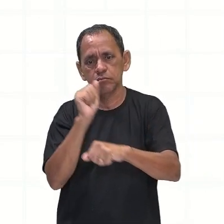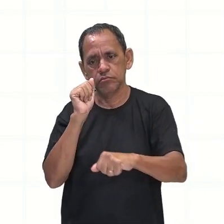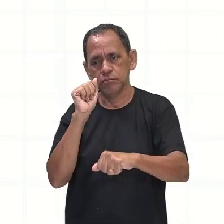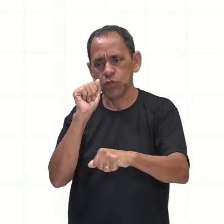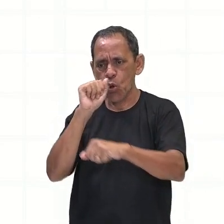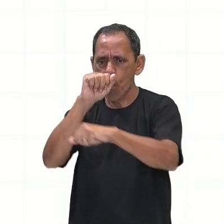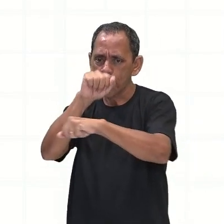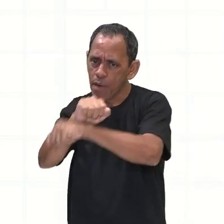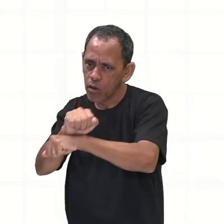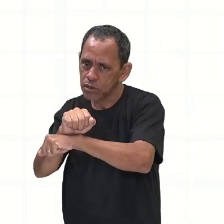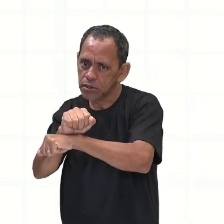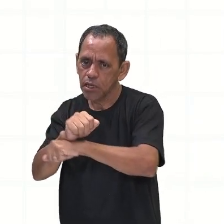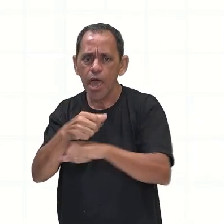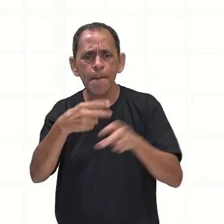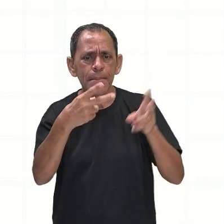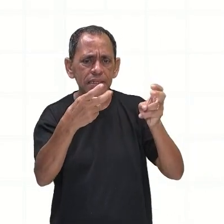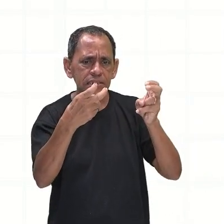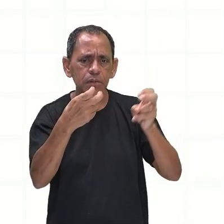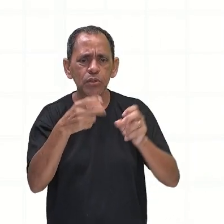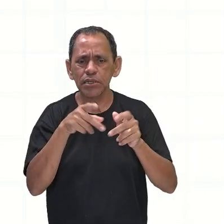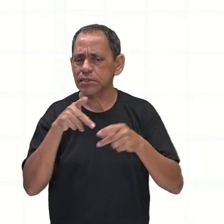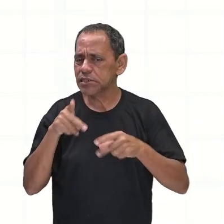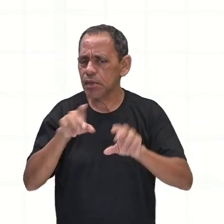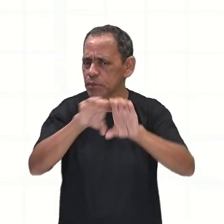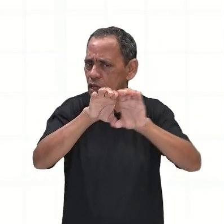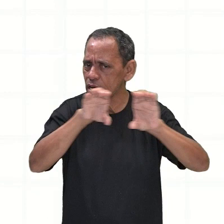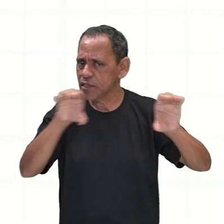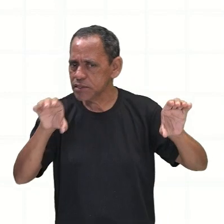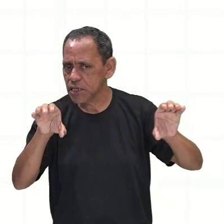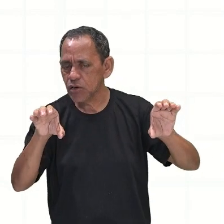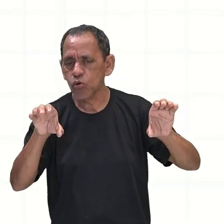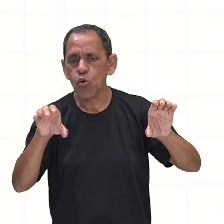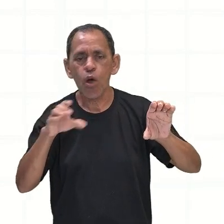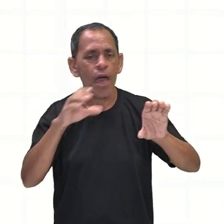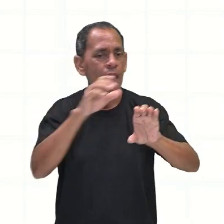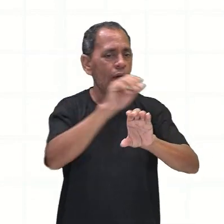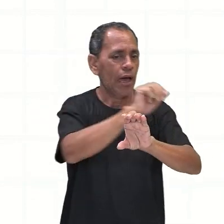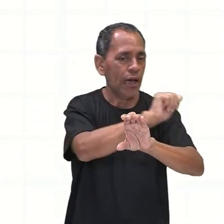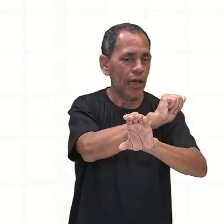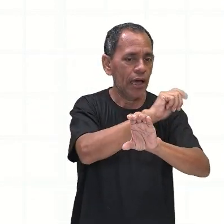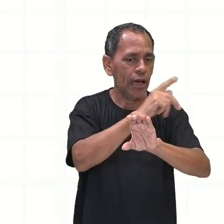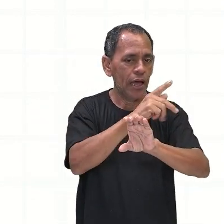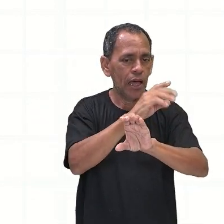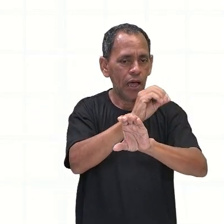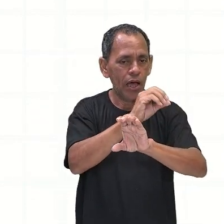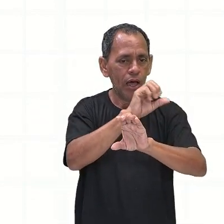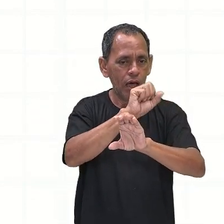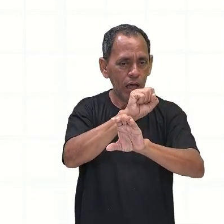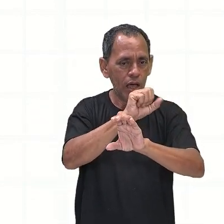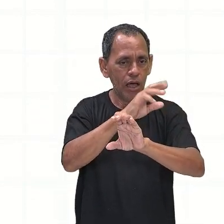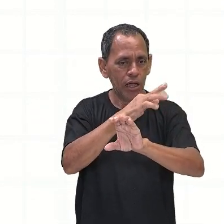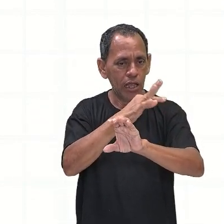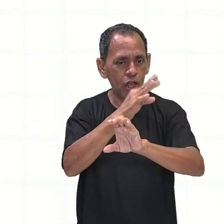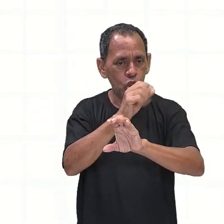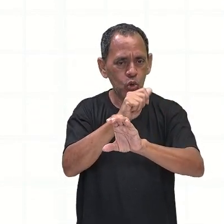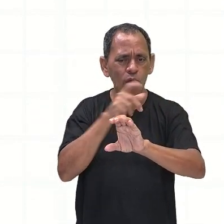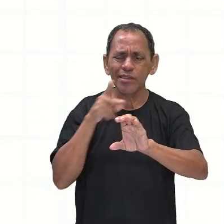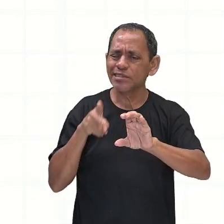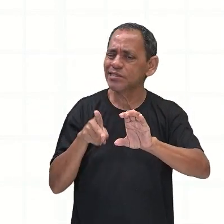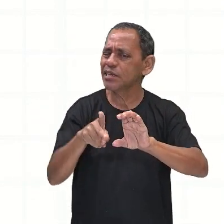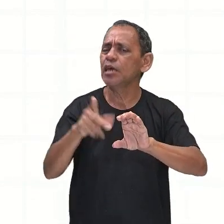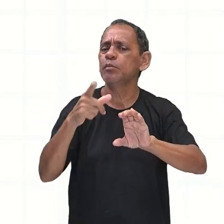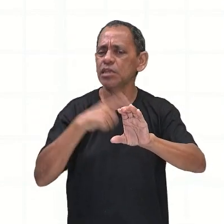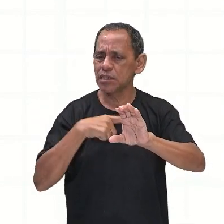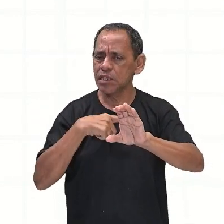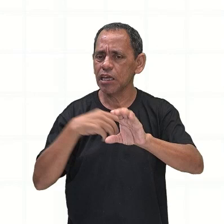Então, percebam que o aposto, ele vai ter a presença de vírgulas aí na sua construção, na sua organização